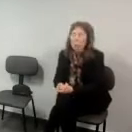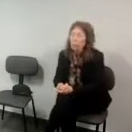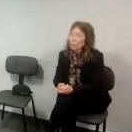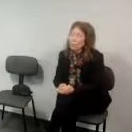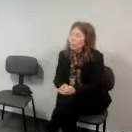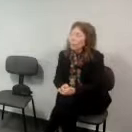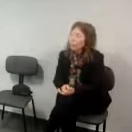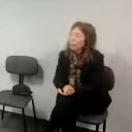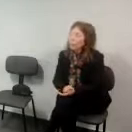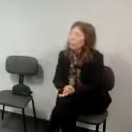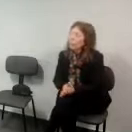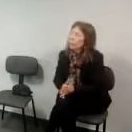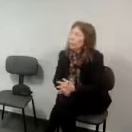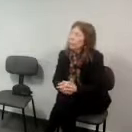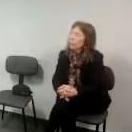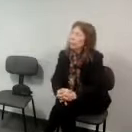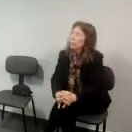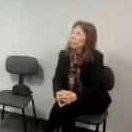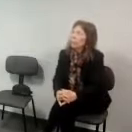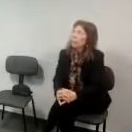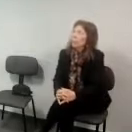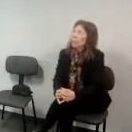obsessão. Sempre vale a pena, enxaqueca.